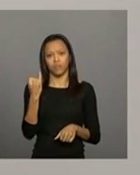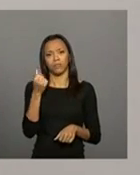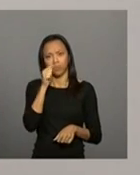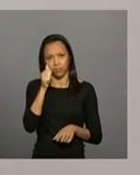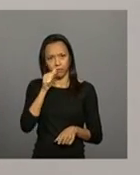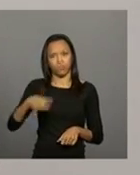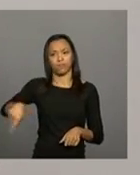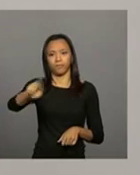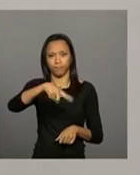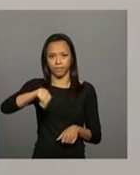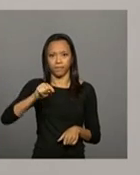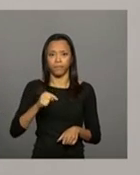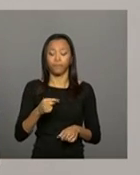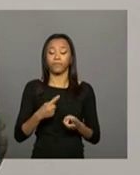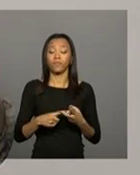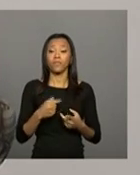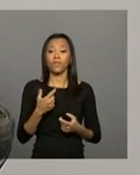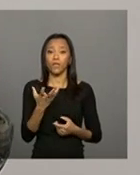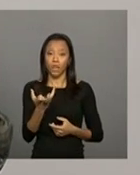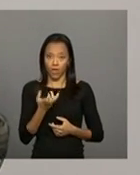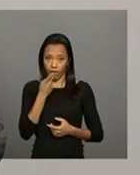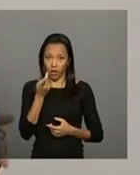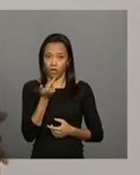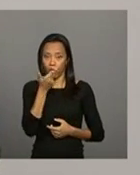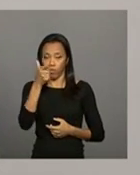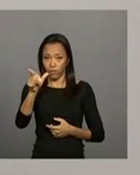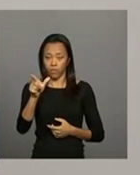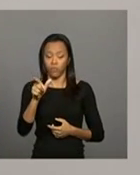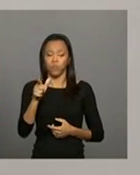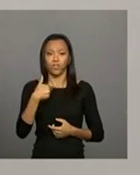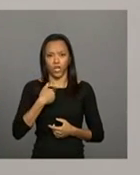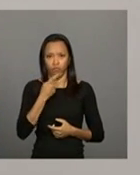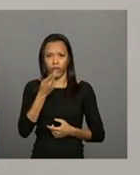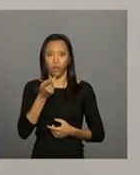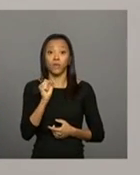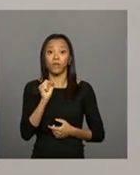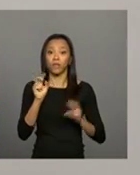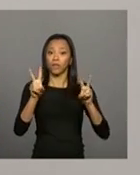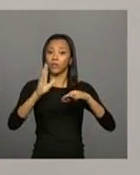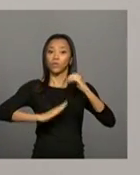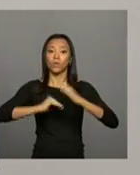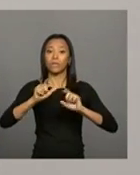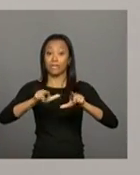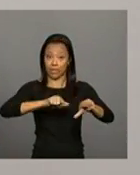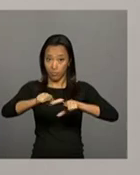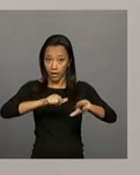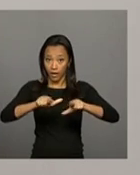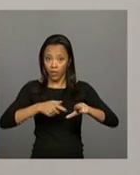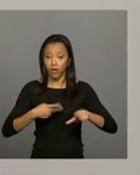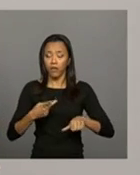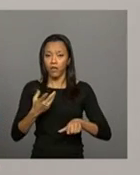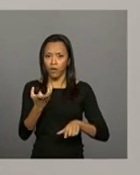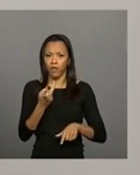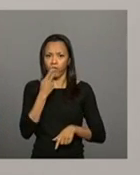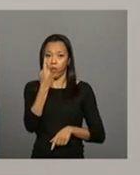mulheres. Queria falar, já que eu falei em trabalhar, eu quero destacar uma coisa.